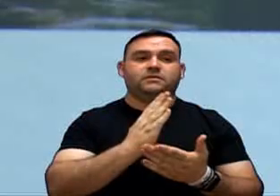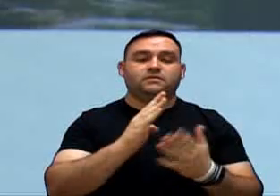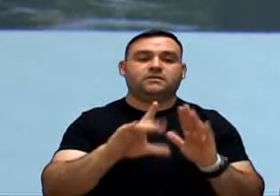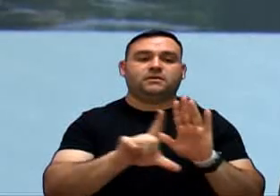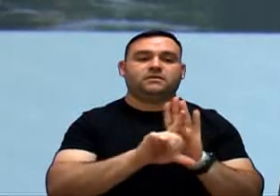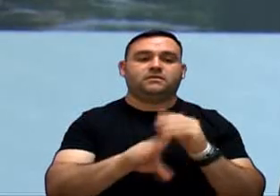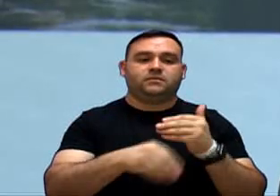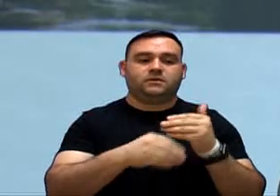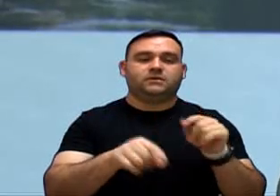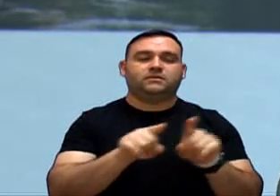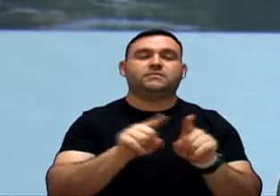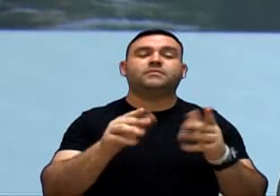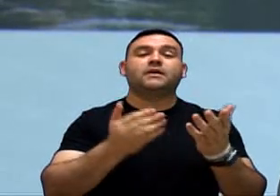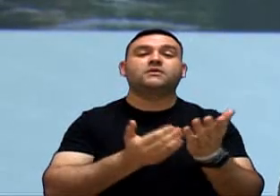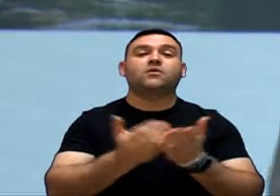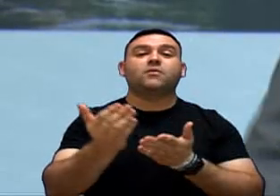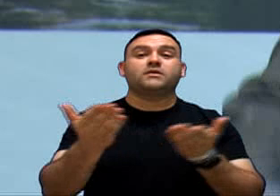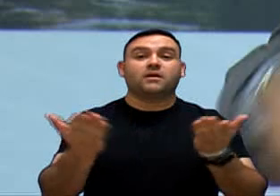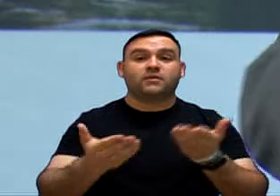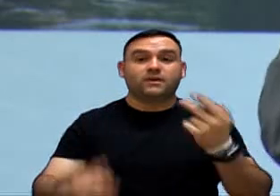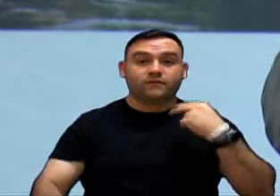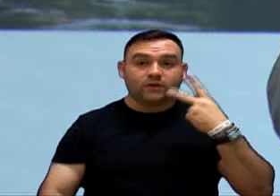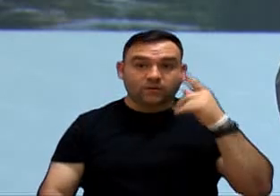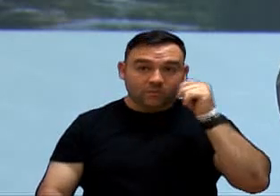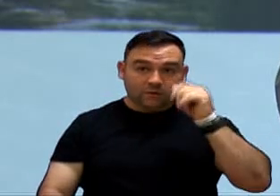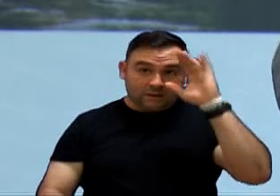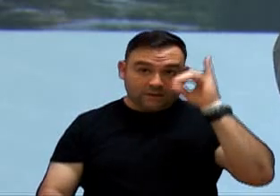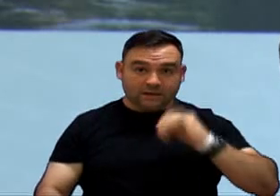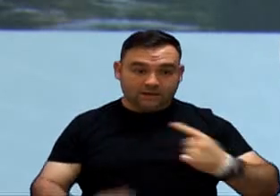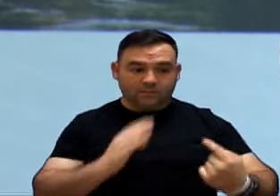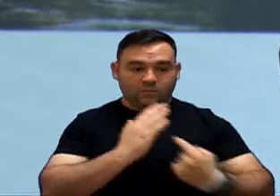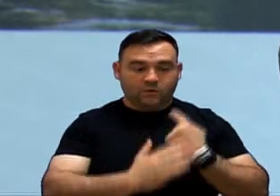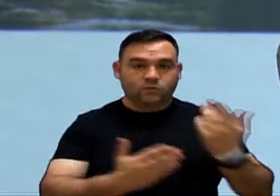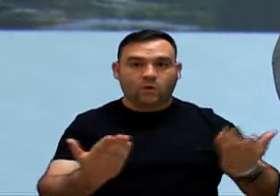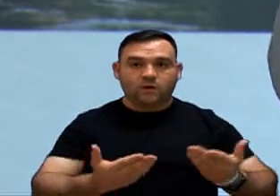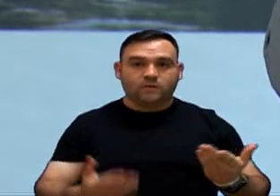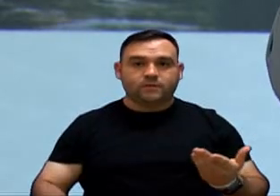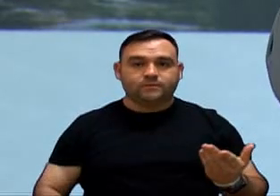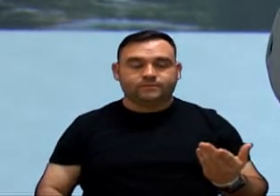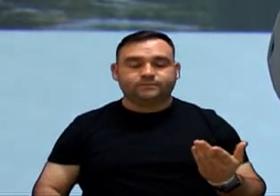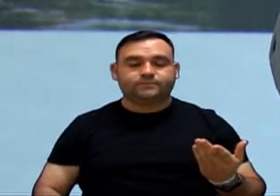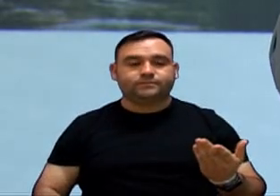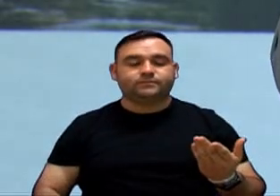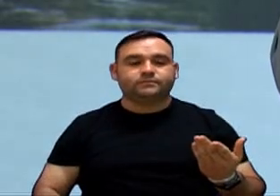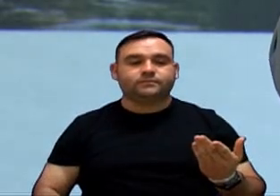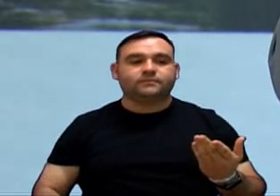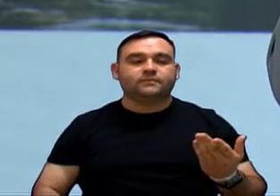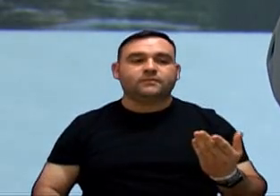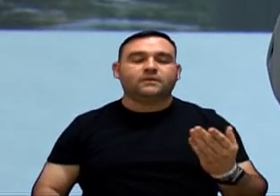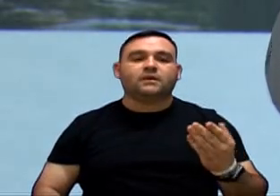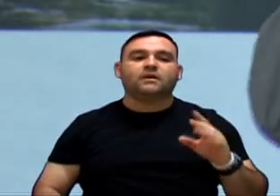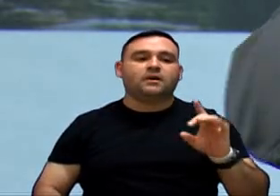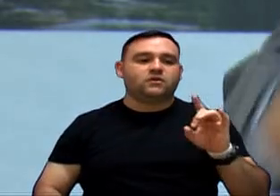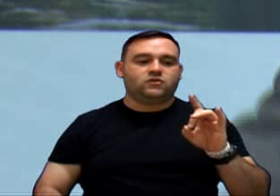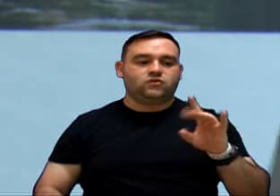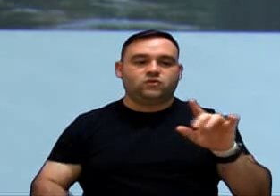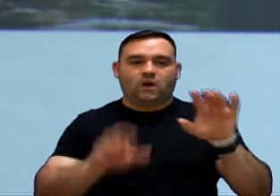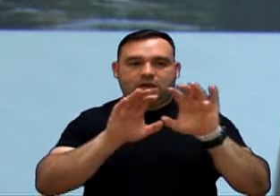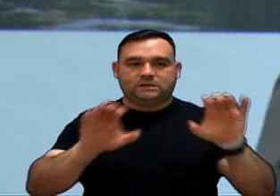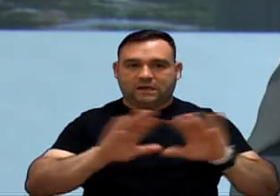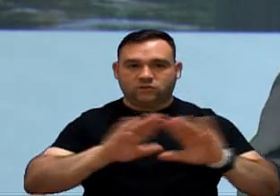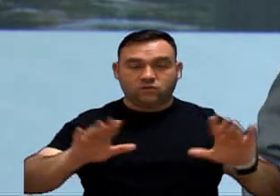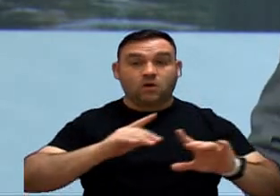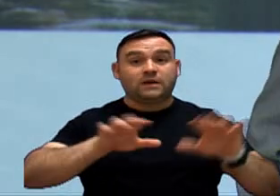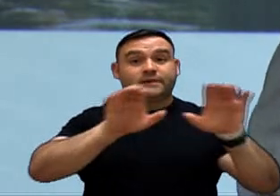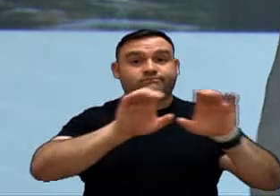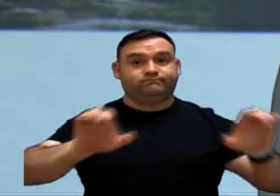Mas a gente pode votar. É de início, a vereadora Yara está me perguntando, o vereador João, que a só Santa Casa, esse projeto é